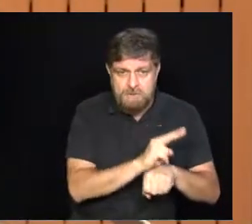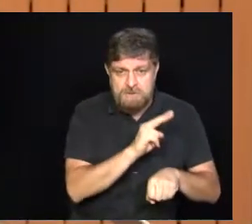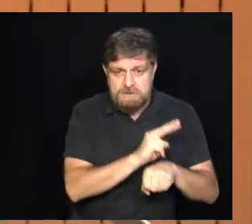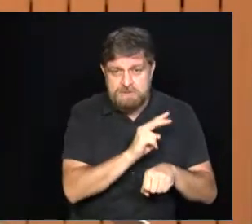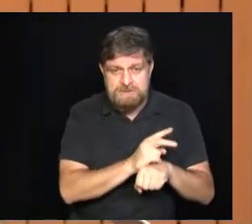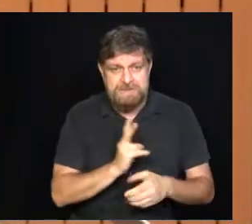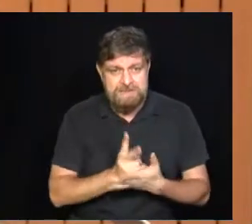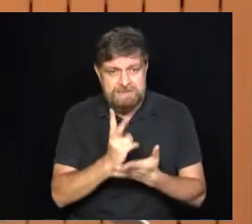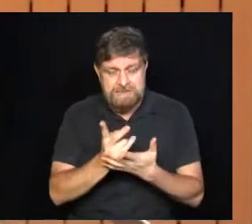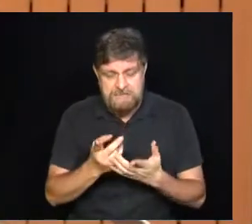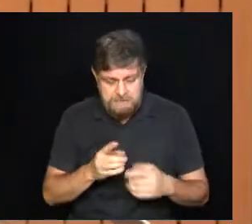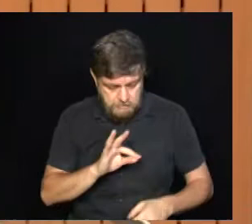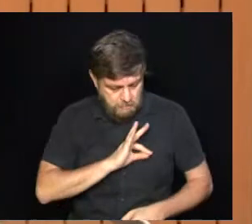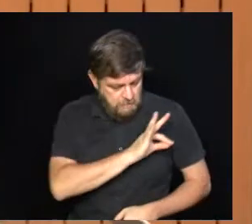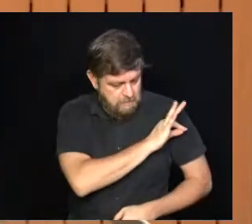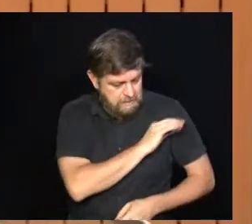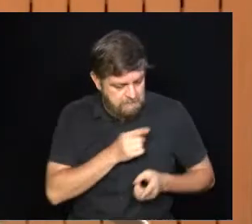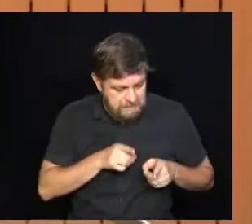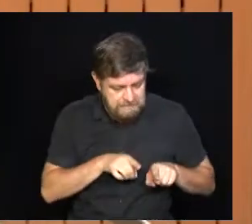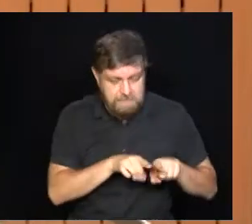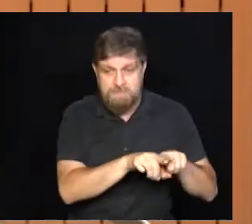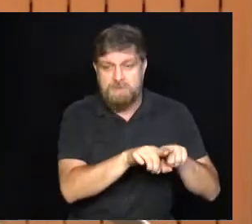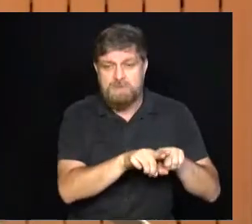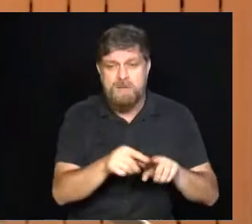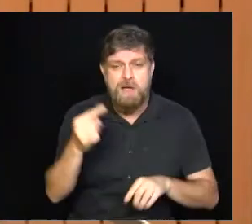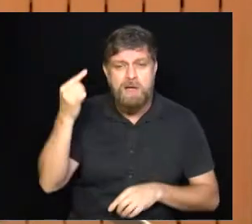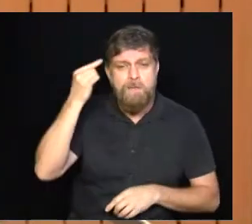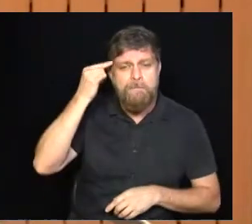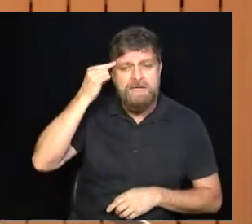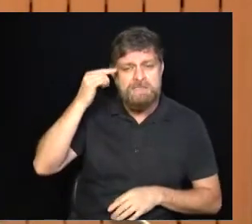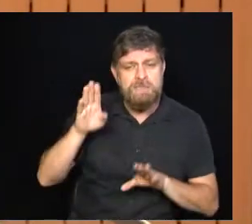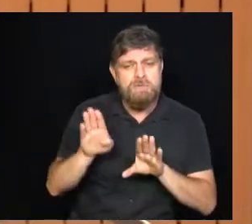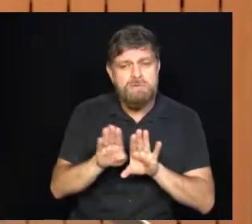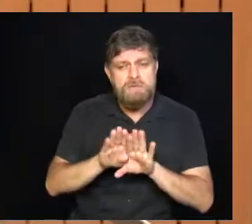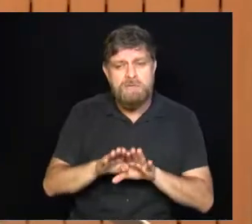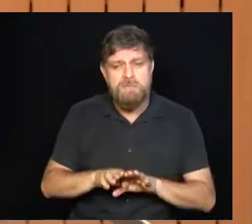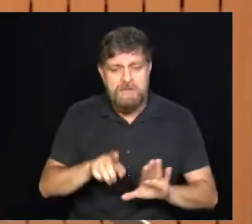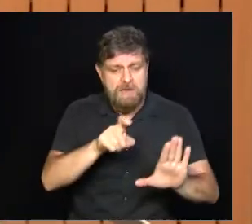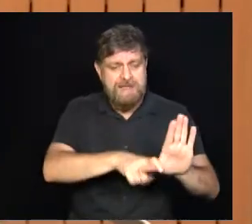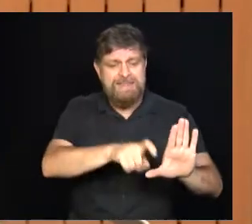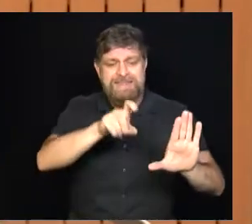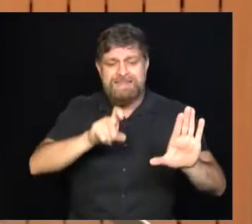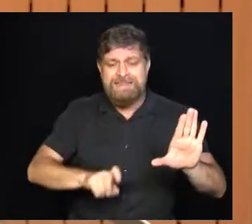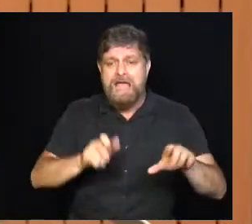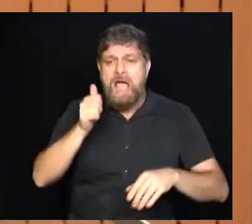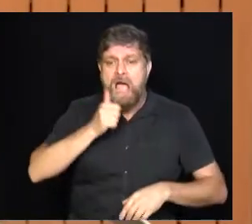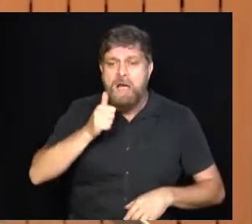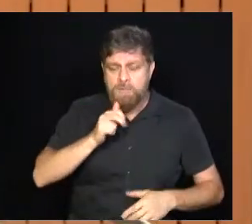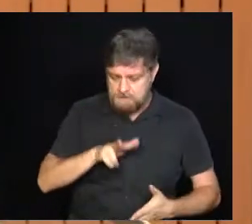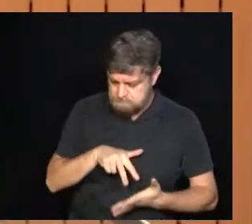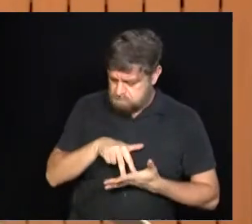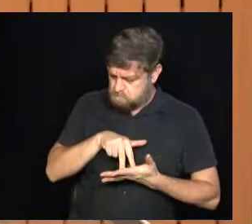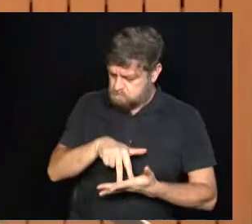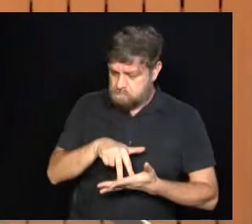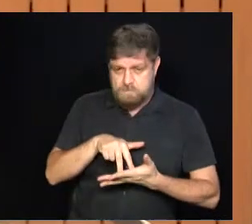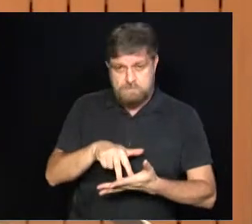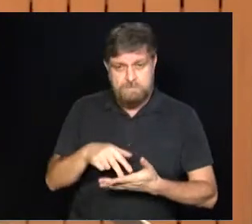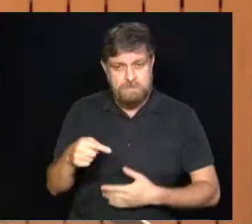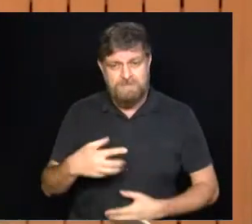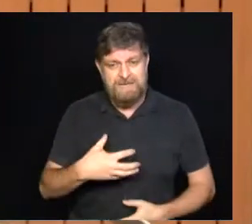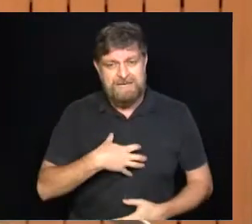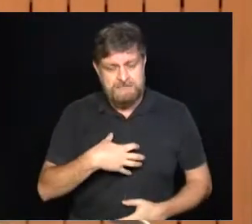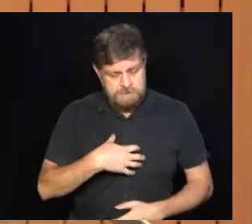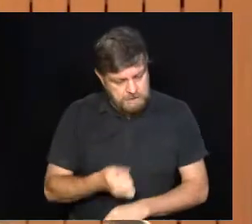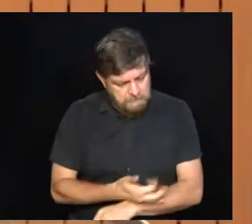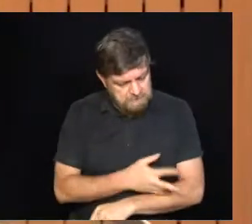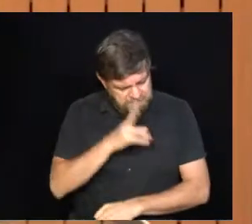parceria com a Guarda Municipal, pensando na perspectiva da autonomia dessas mulheres, do fortalecimento emocional